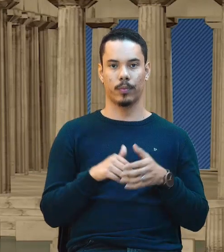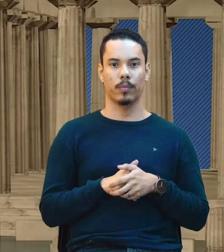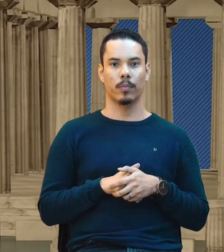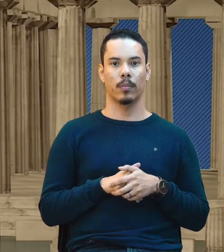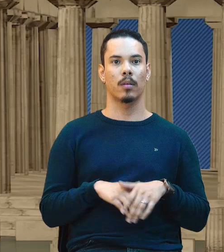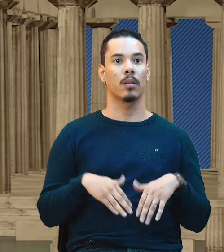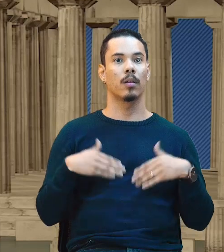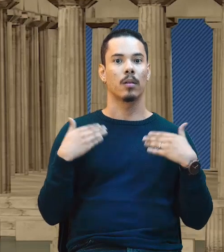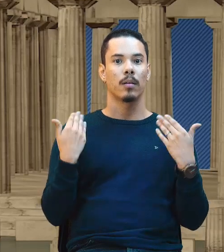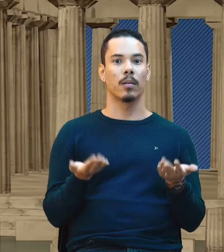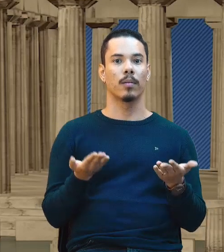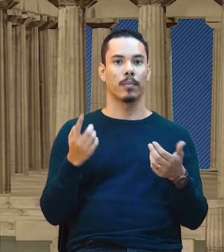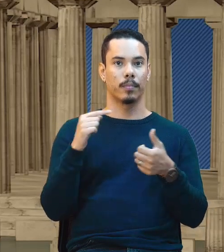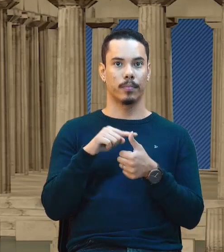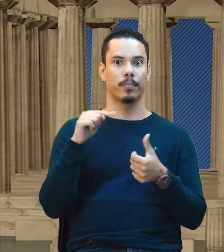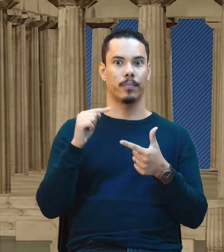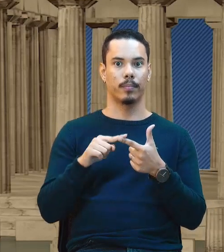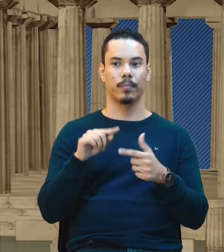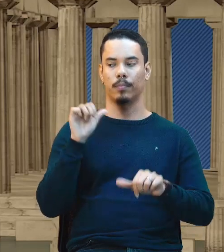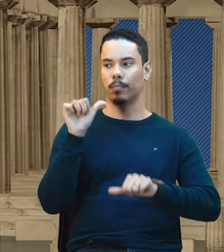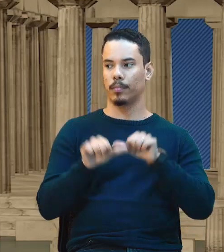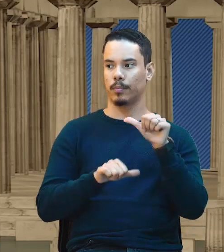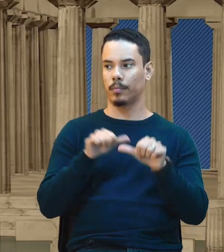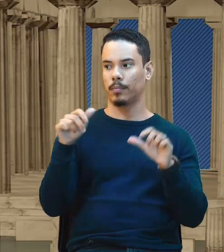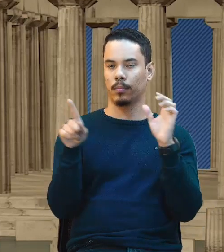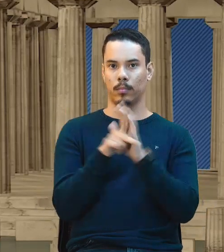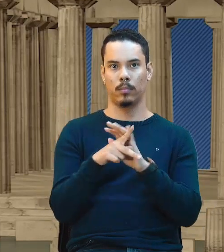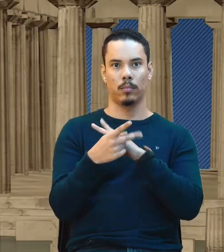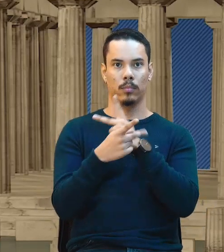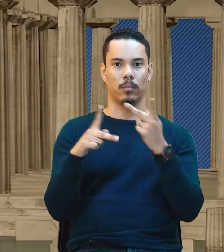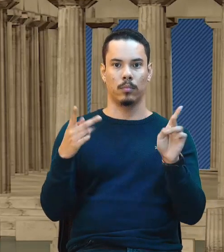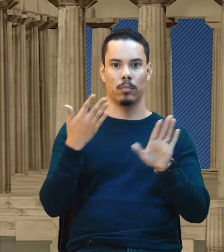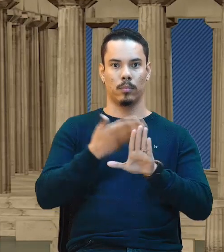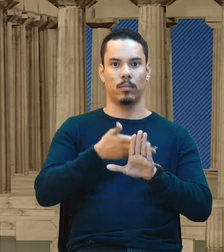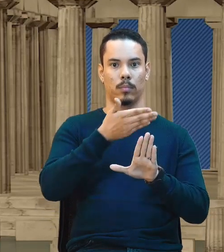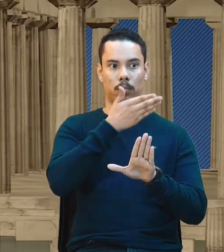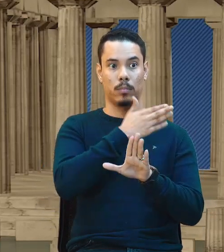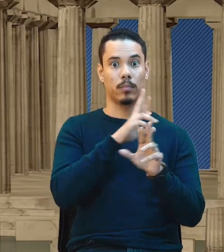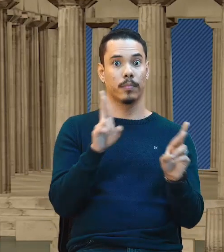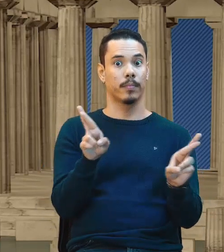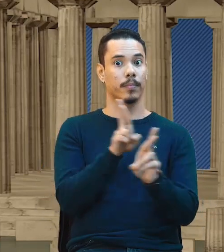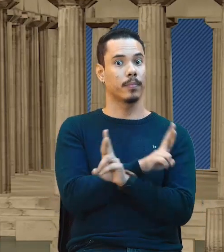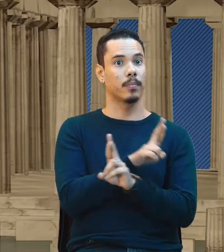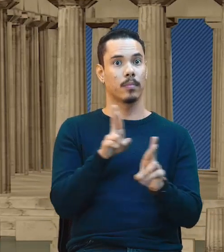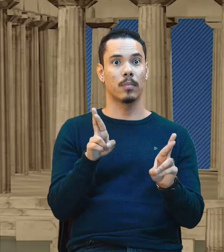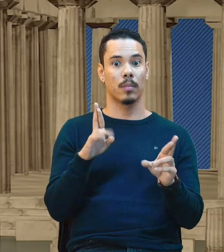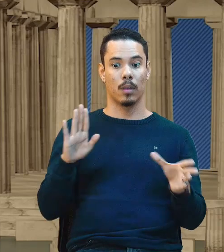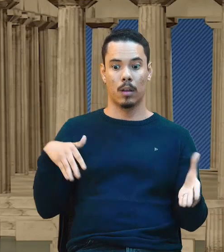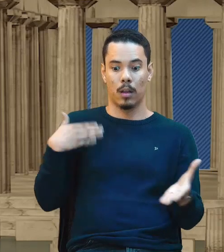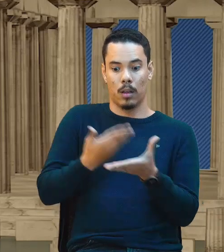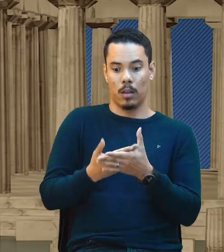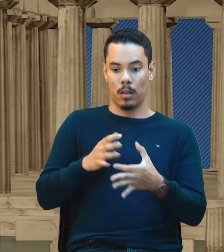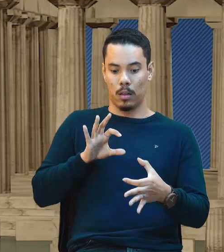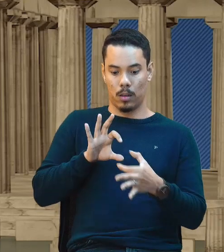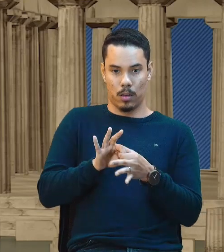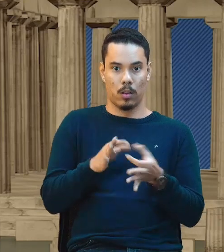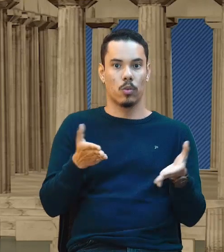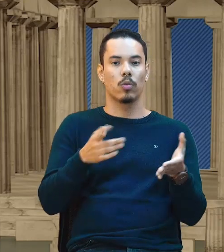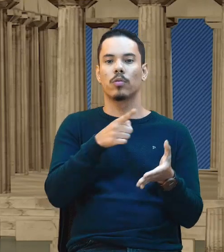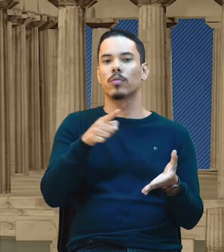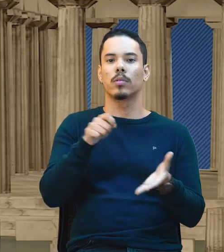duas, né, grandes mudanças que eles trouxeram lá do passado? Que relação, né? E agora? O que vocês escreveram